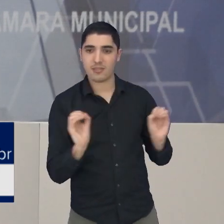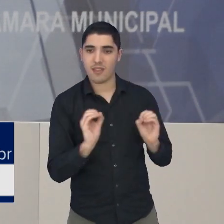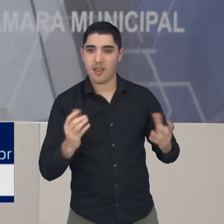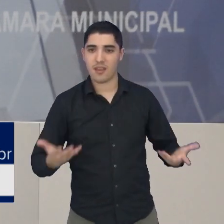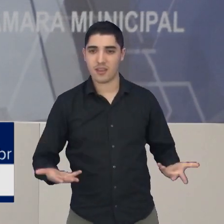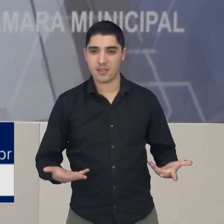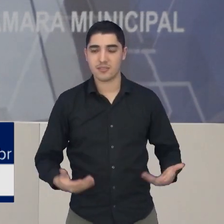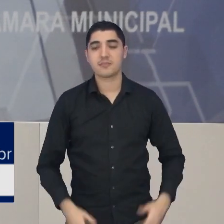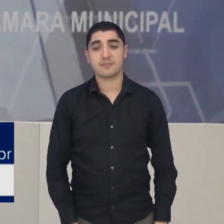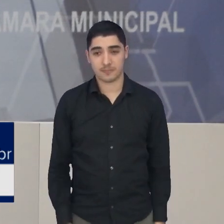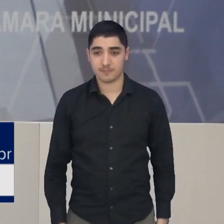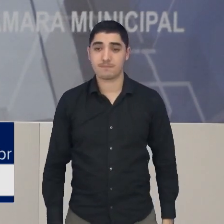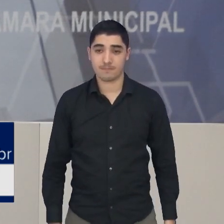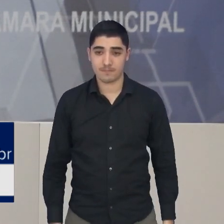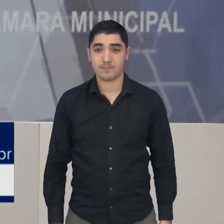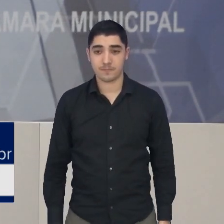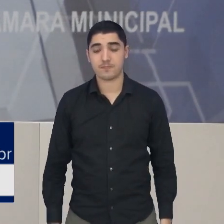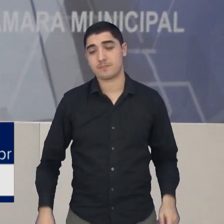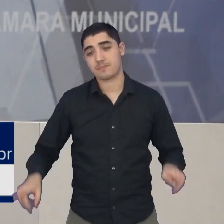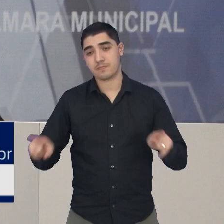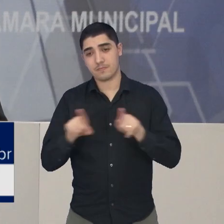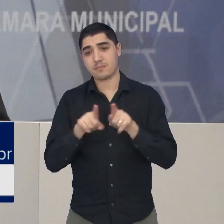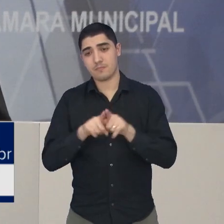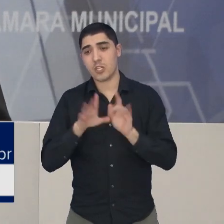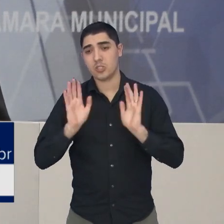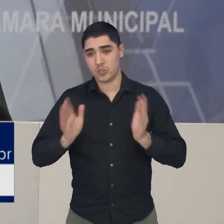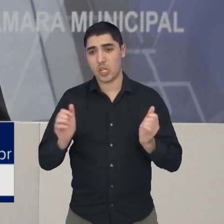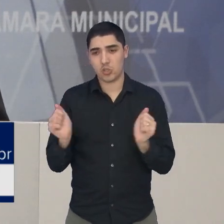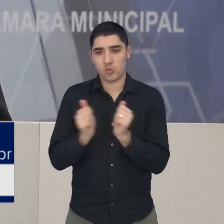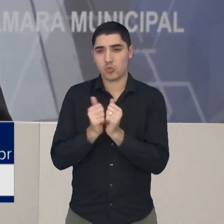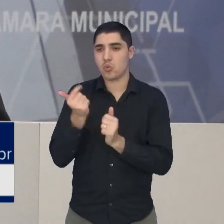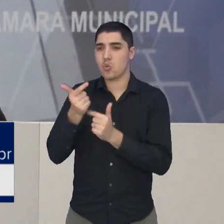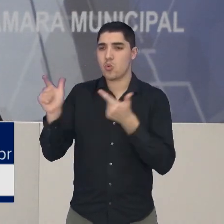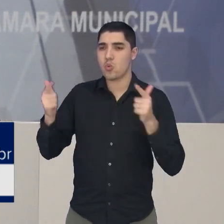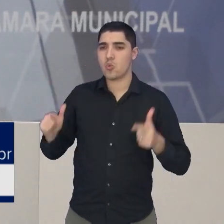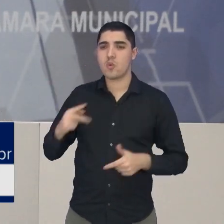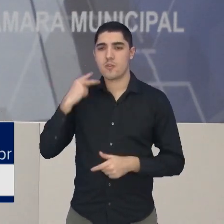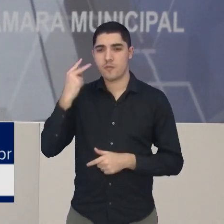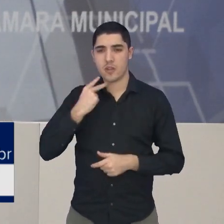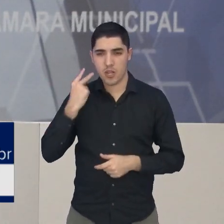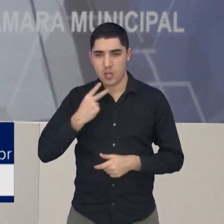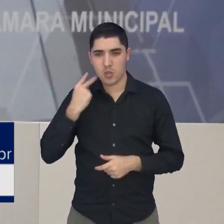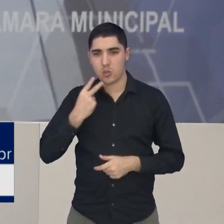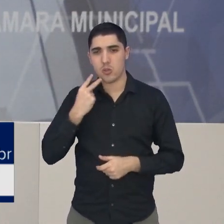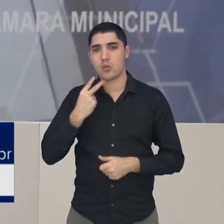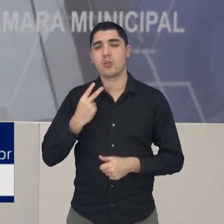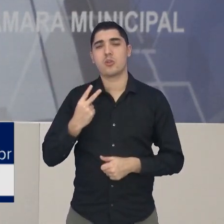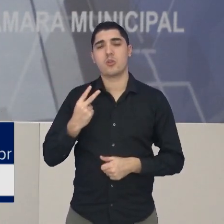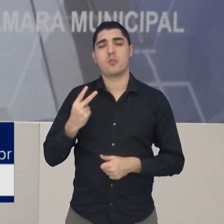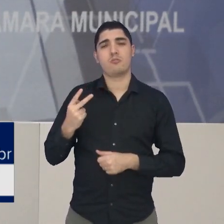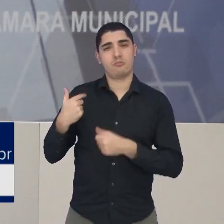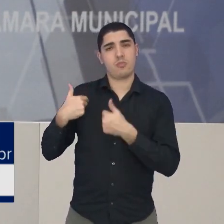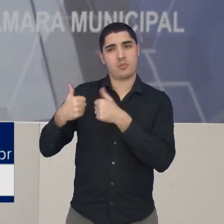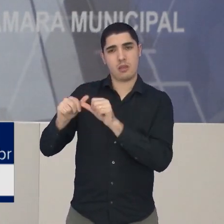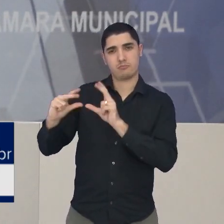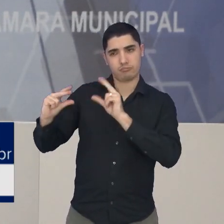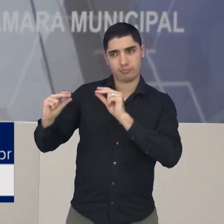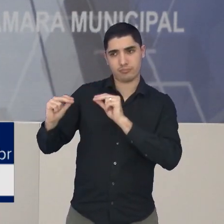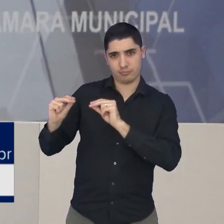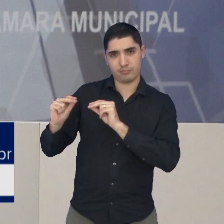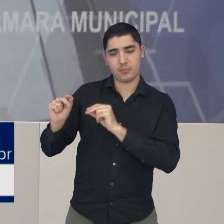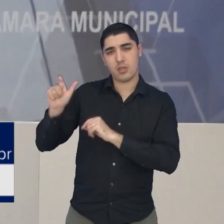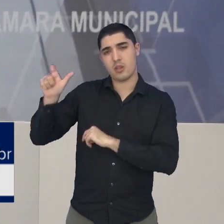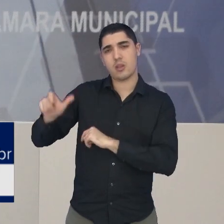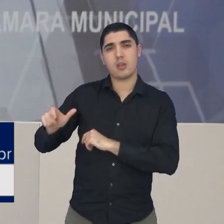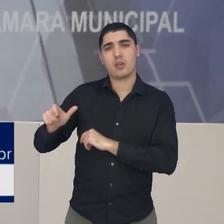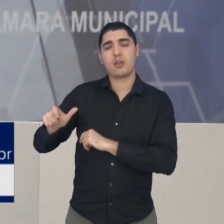inclusive, com alguns vereadores, conversando com o promotor Médici, ele falou que tinha que fazer